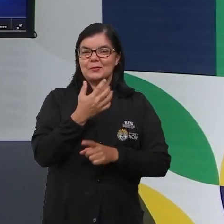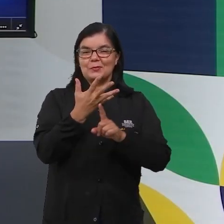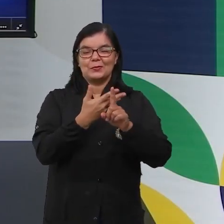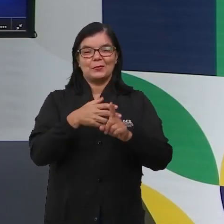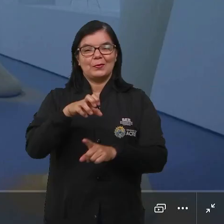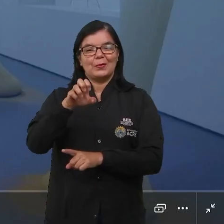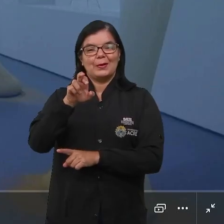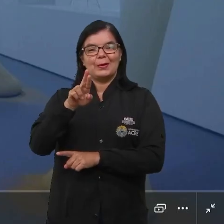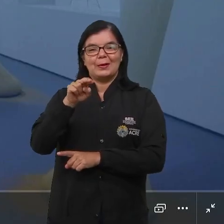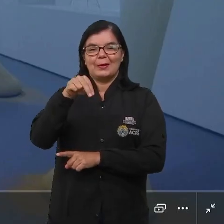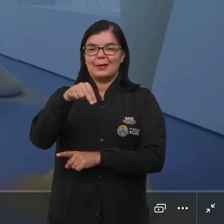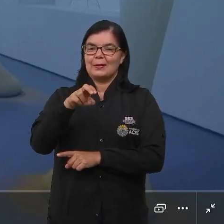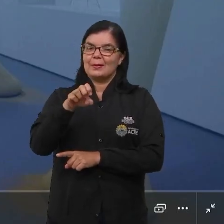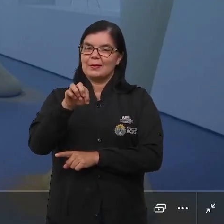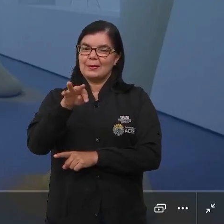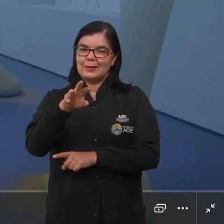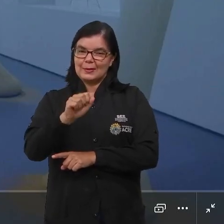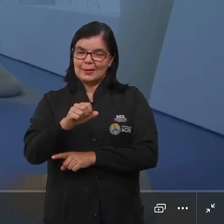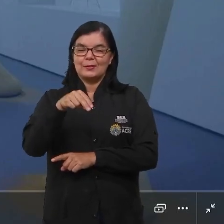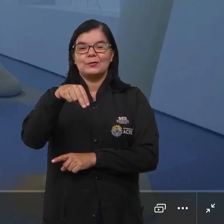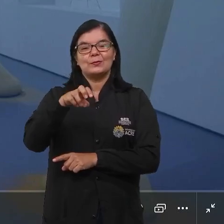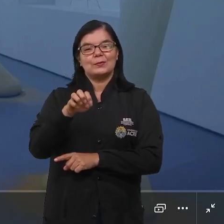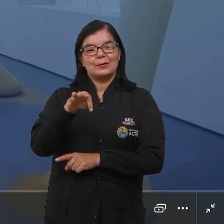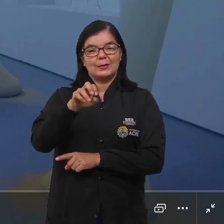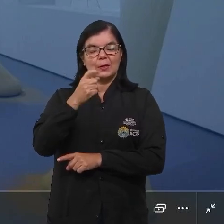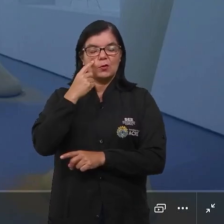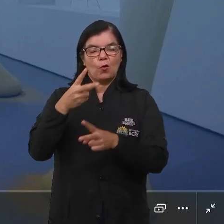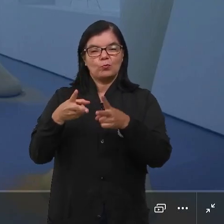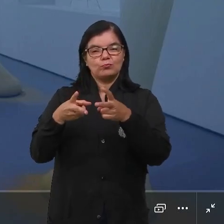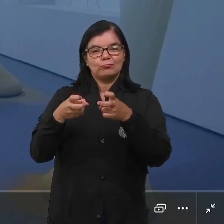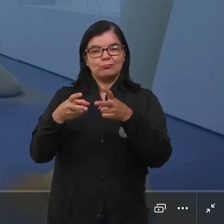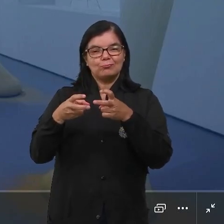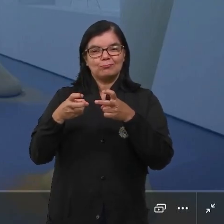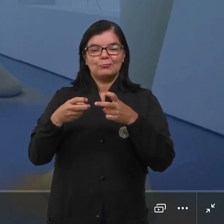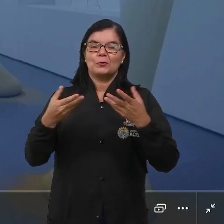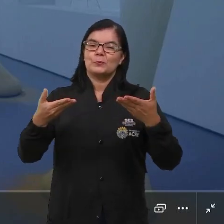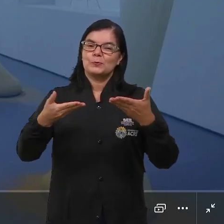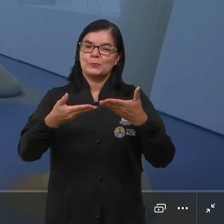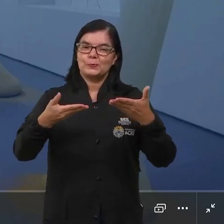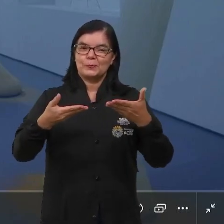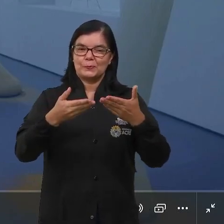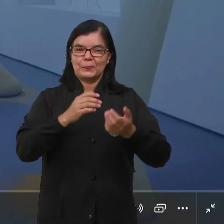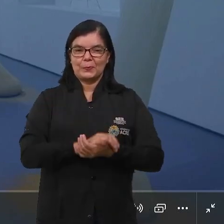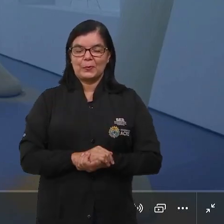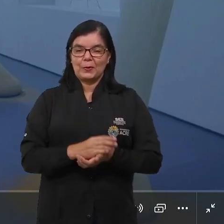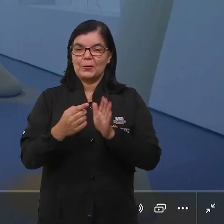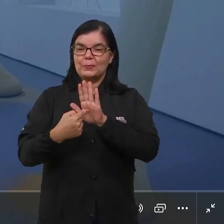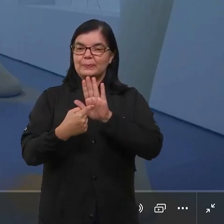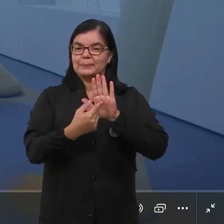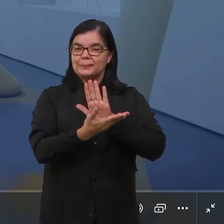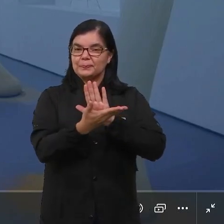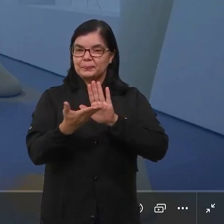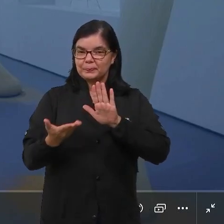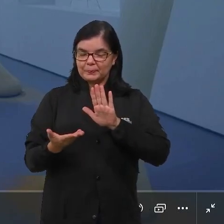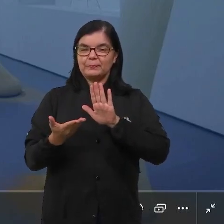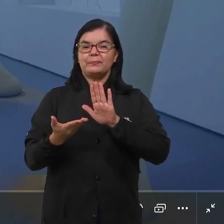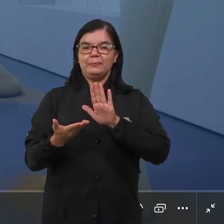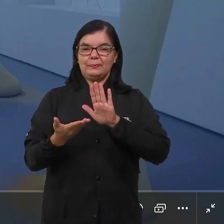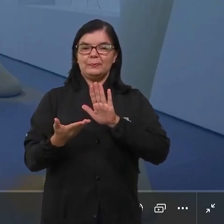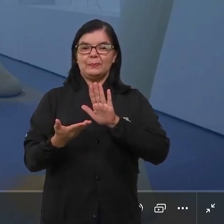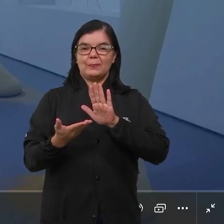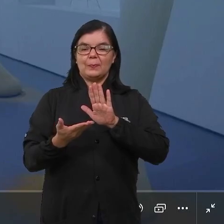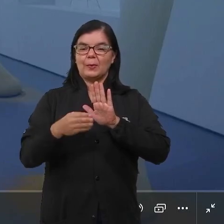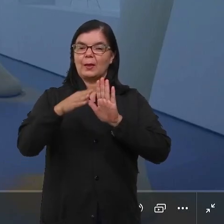Ernesto Neto, que é quem a gente vai explorar nessa exposição de hoje. Eu vou trazer para você